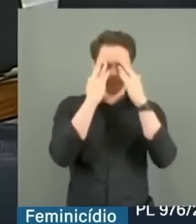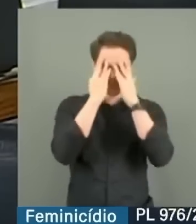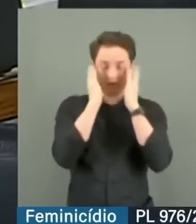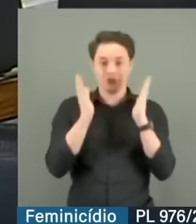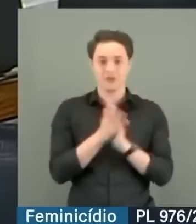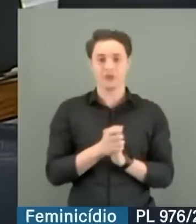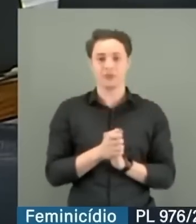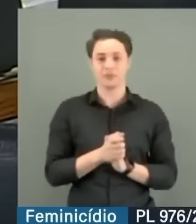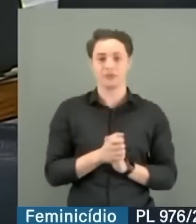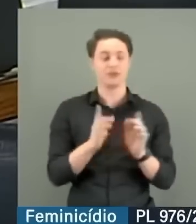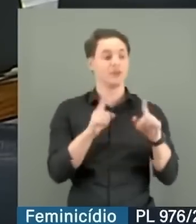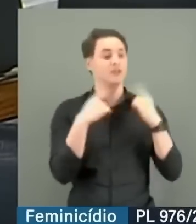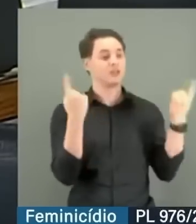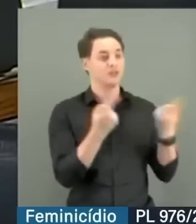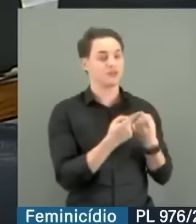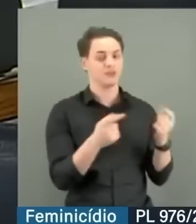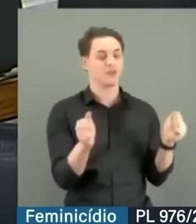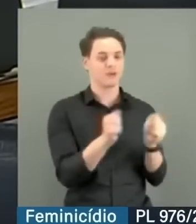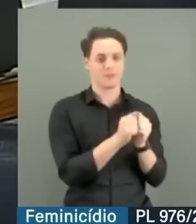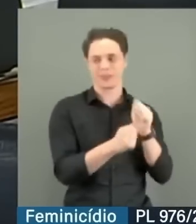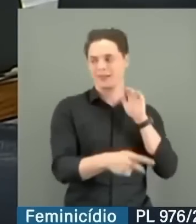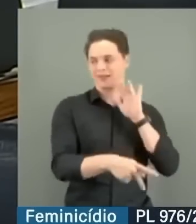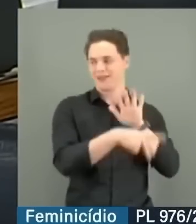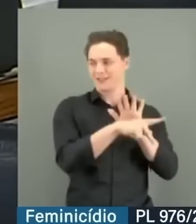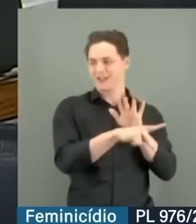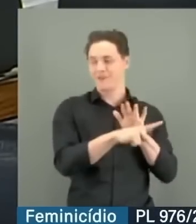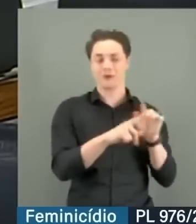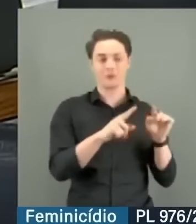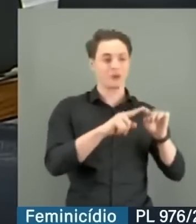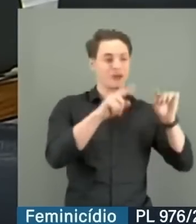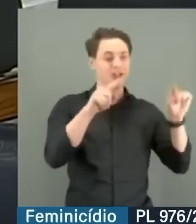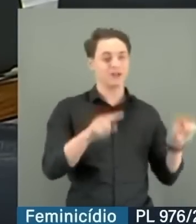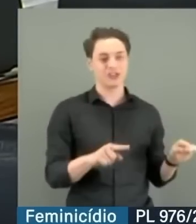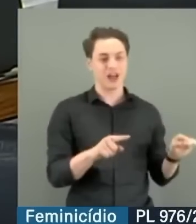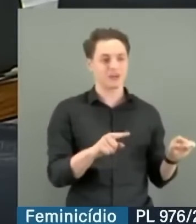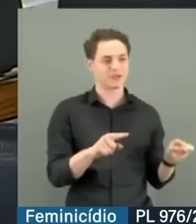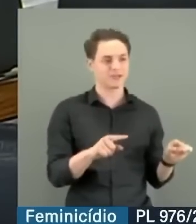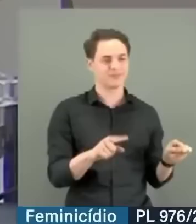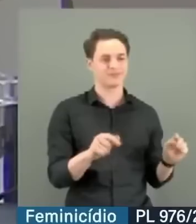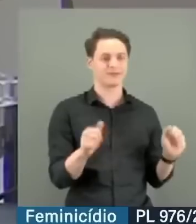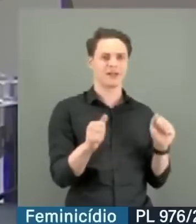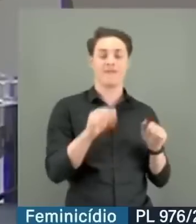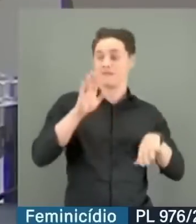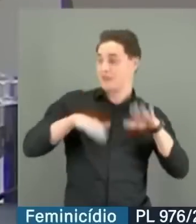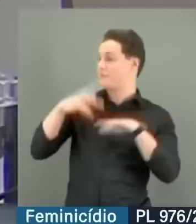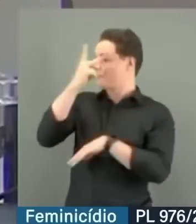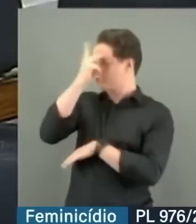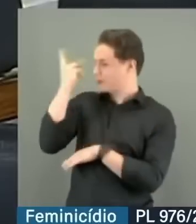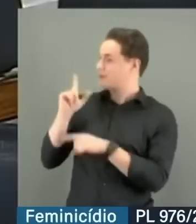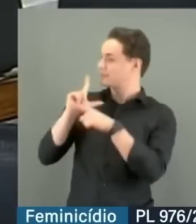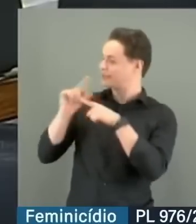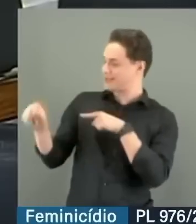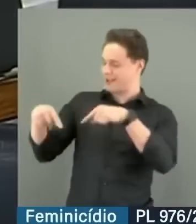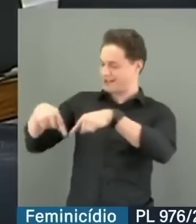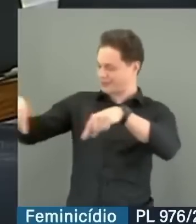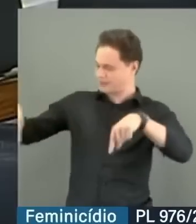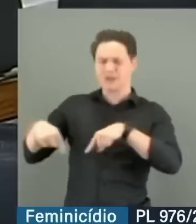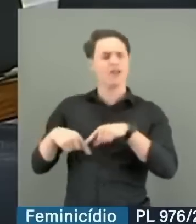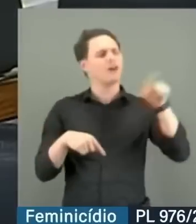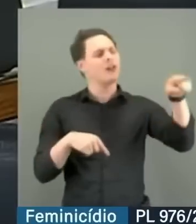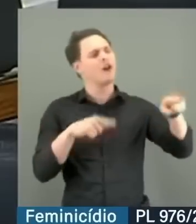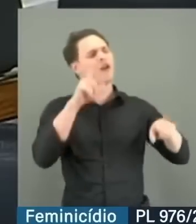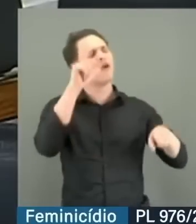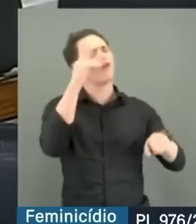ordens, via de regra. Na maioria das vezes sai da sala. Na maioria das vezes. Sai da sala. E é naquela foto que foi